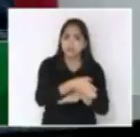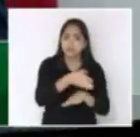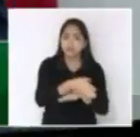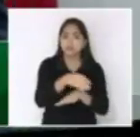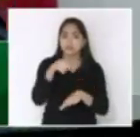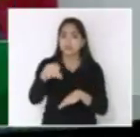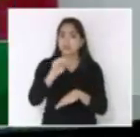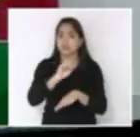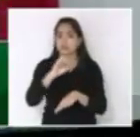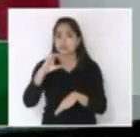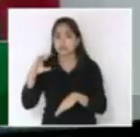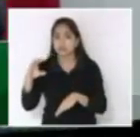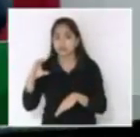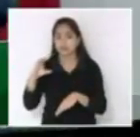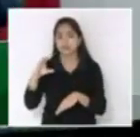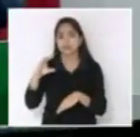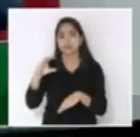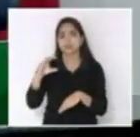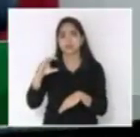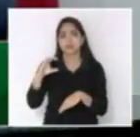Catarina na